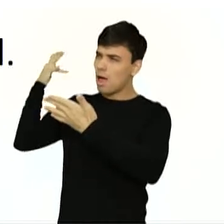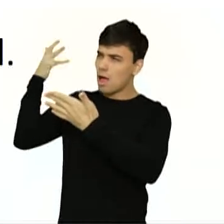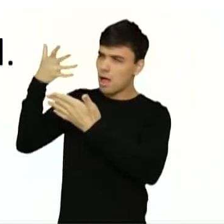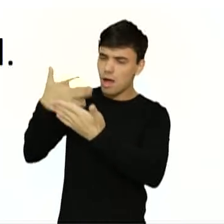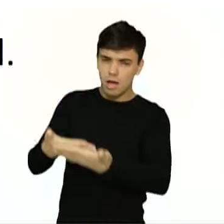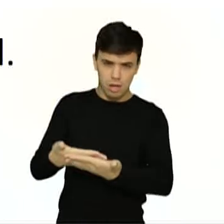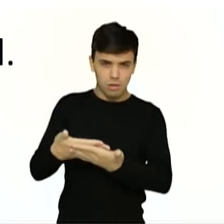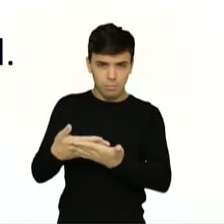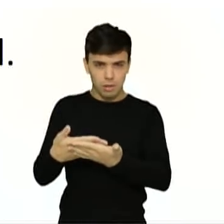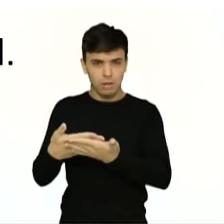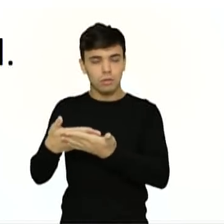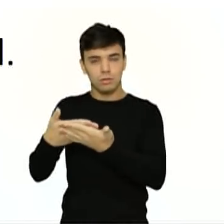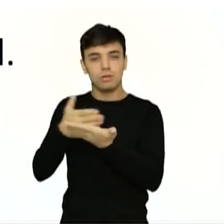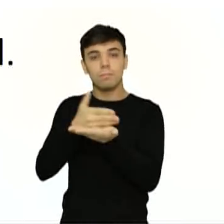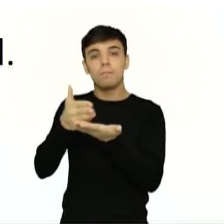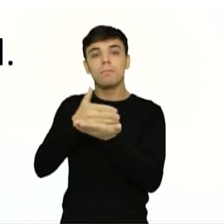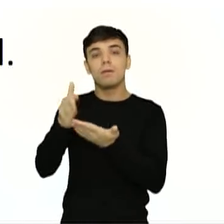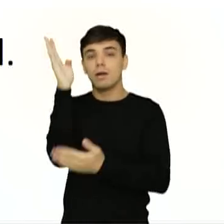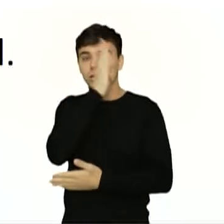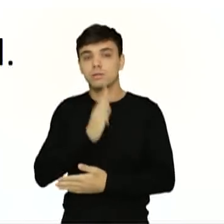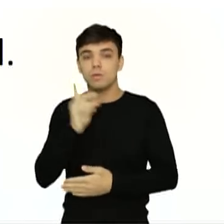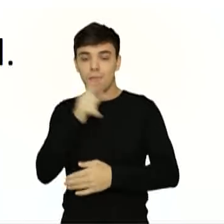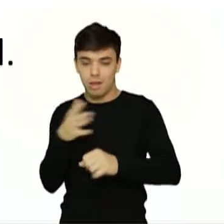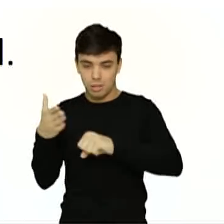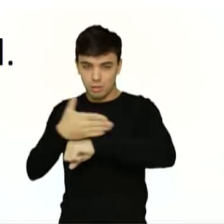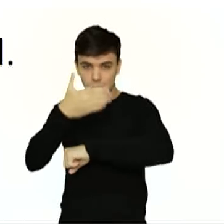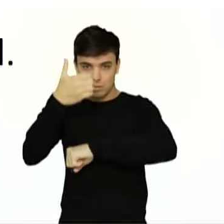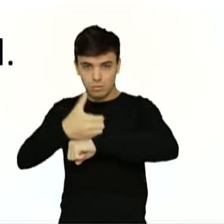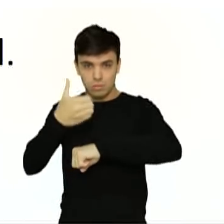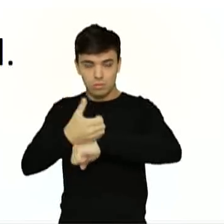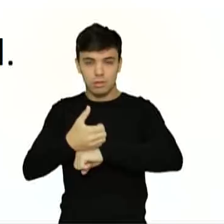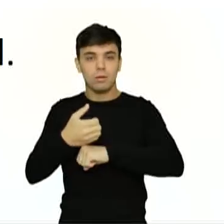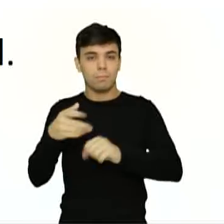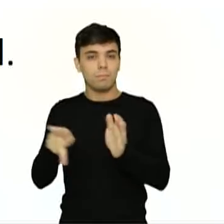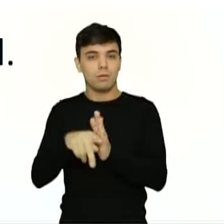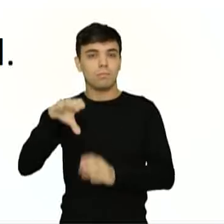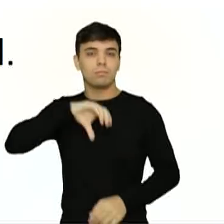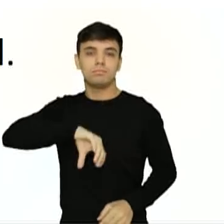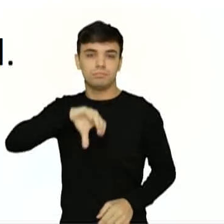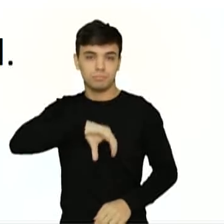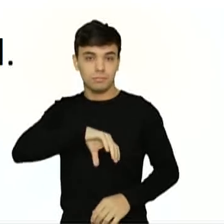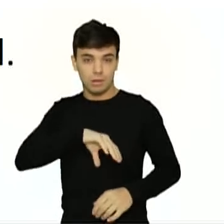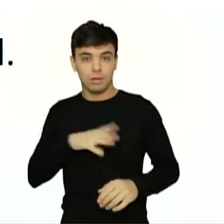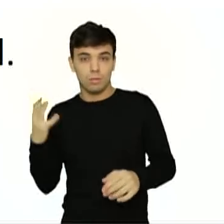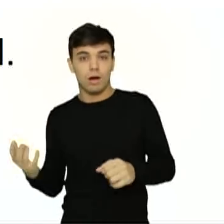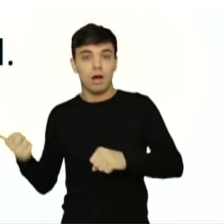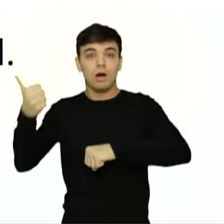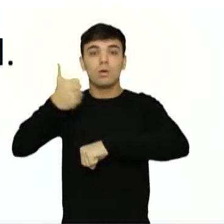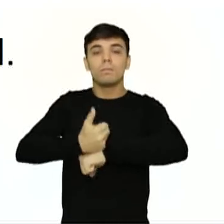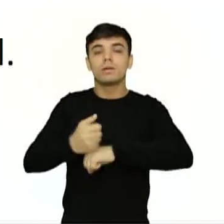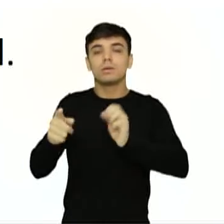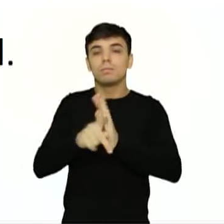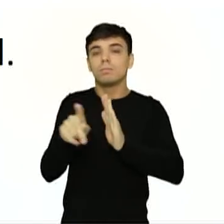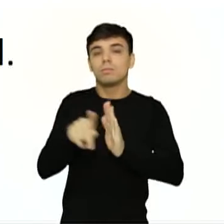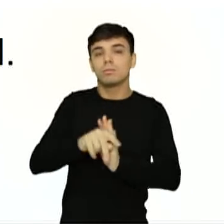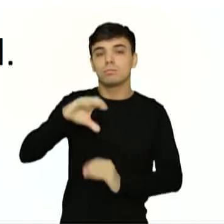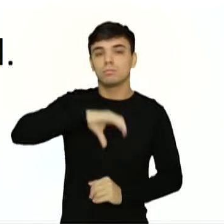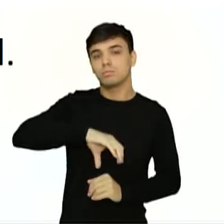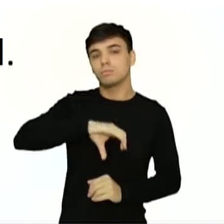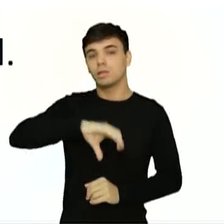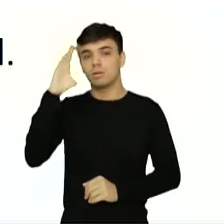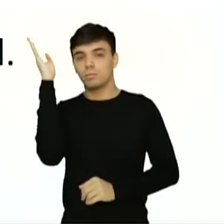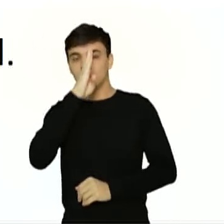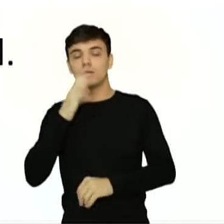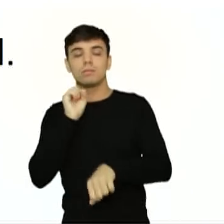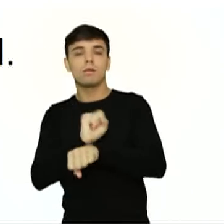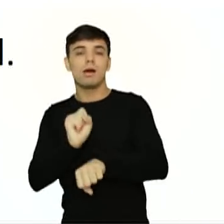Portugal, ali foi ocupada pelos portugueses. Nessa ocupação portuguesa do Brasil, eles procuravam explorar e enriquecer